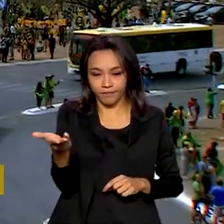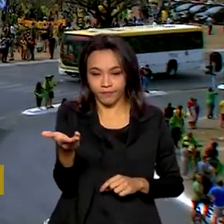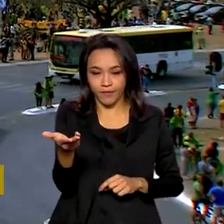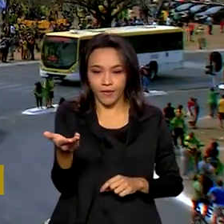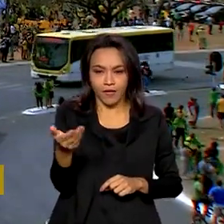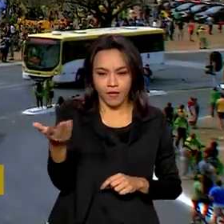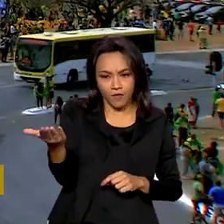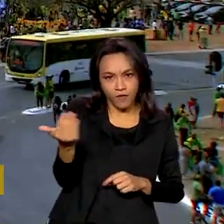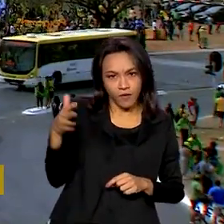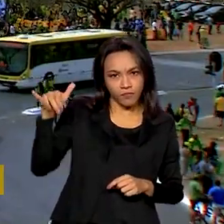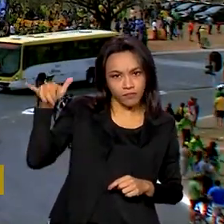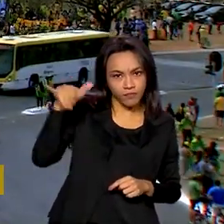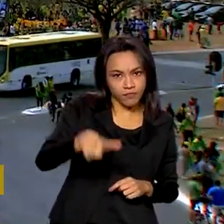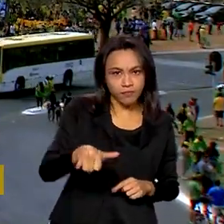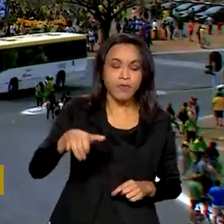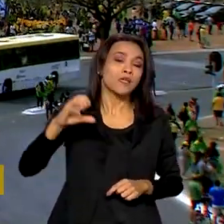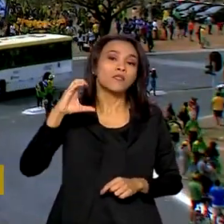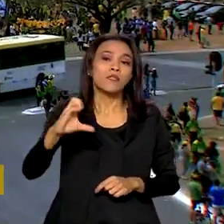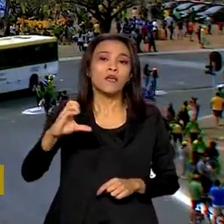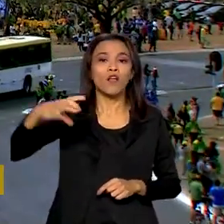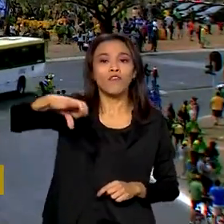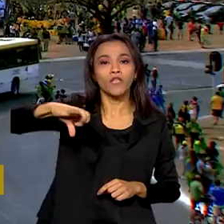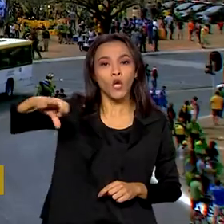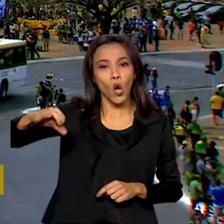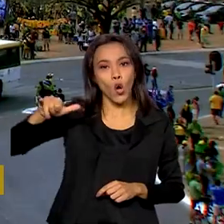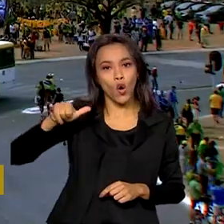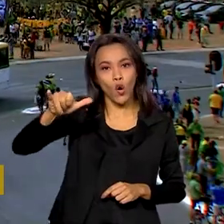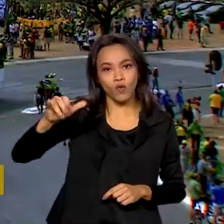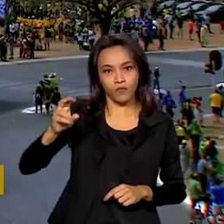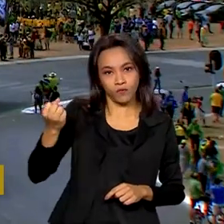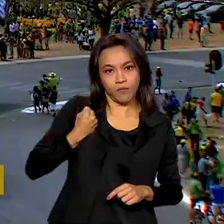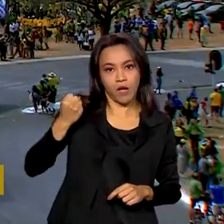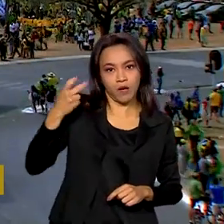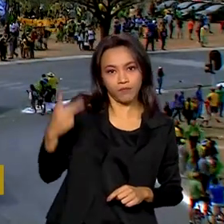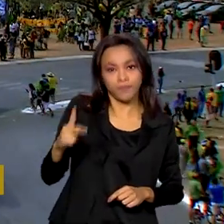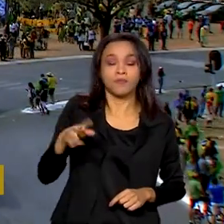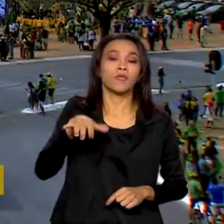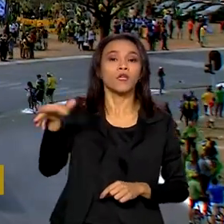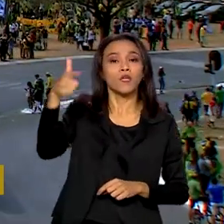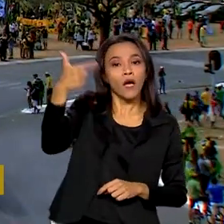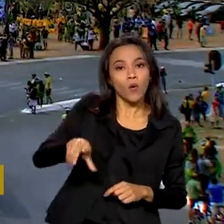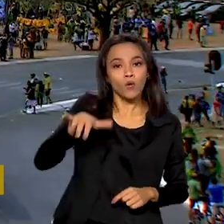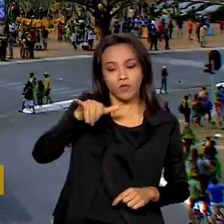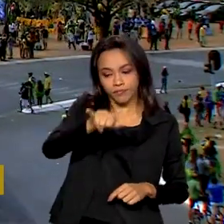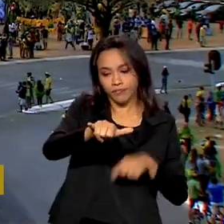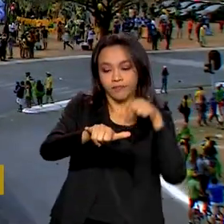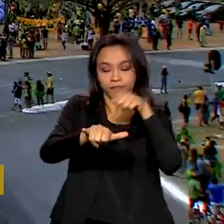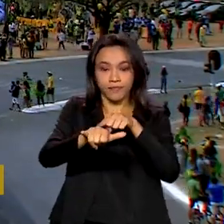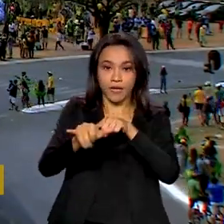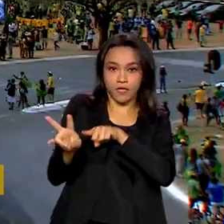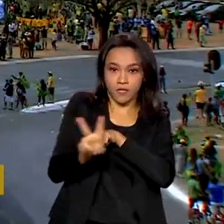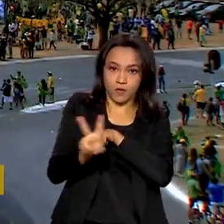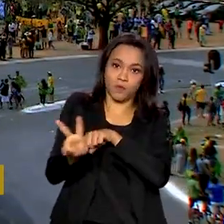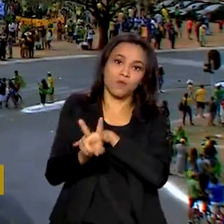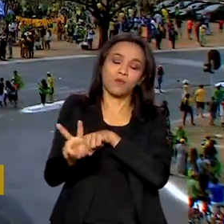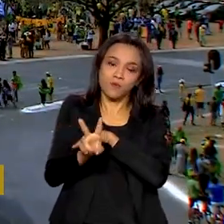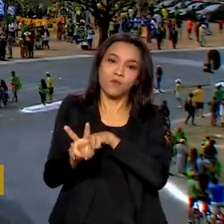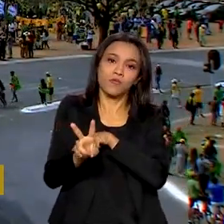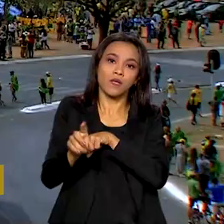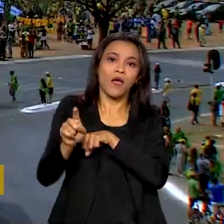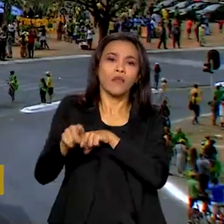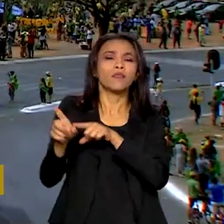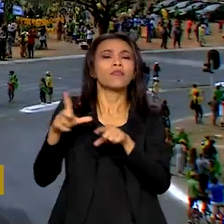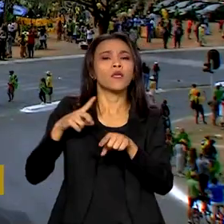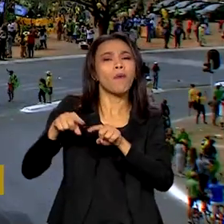as aeronaves C-99 e Eco-99, que são utilizadas, as aeronaves Eco-99 é uma variação